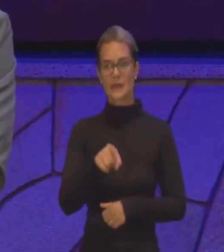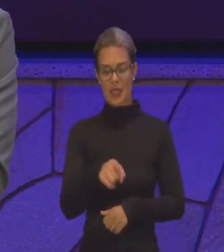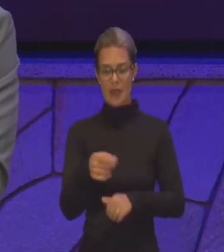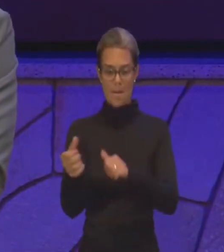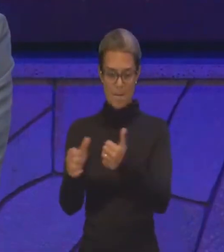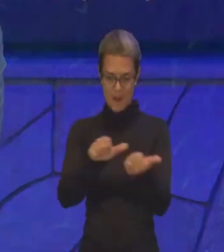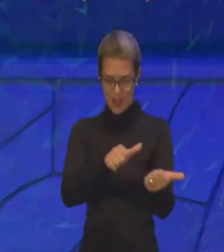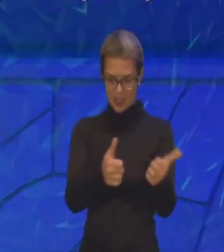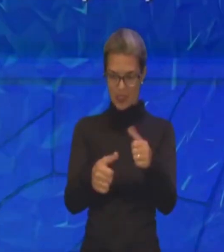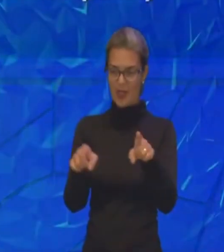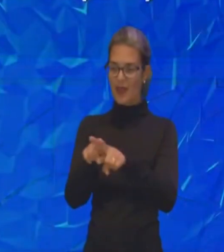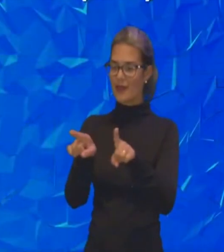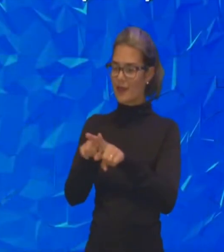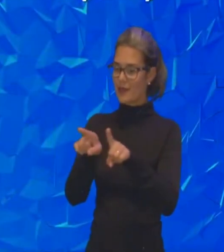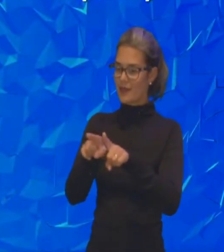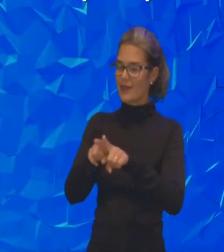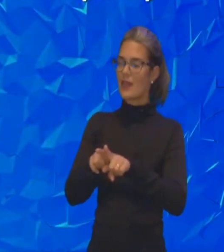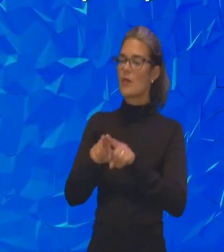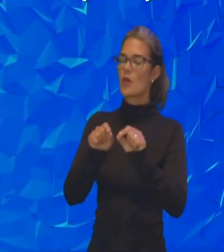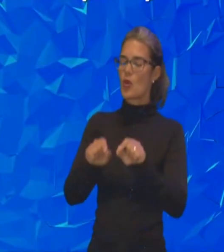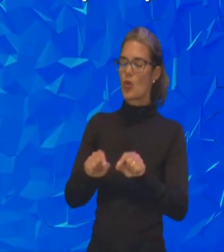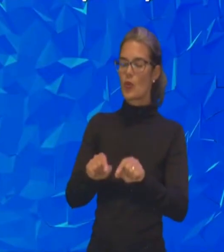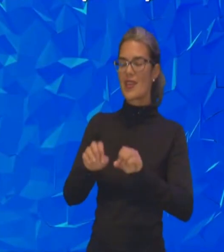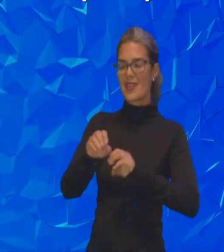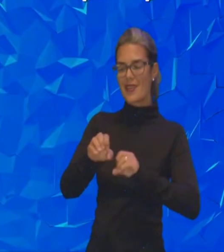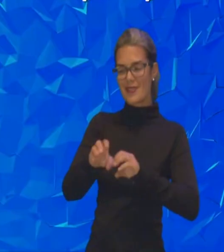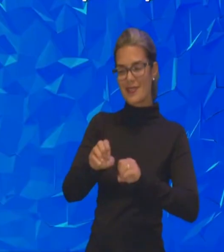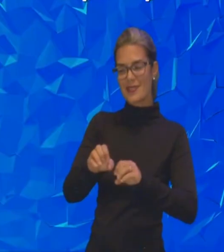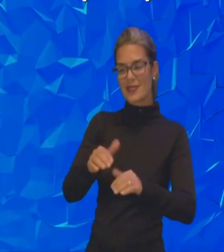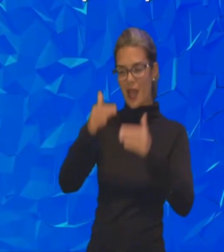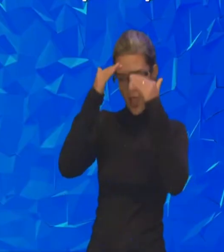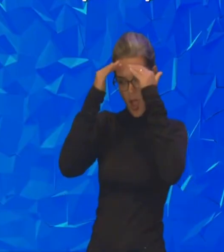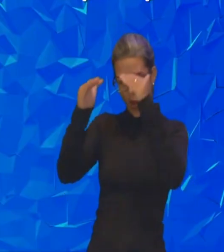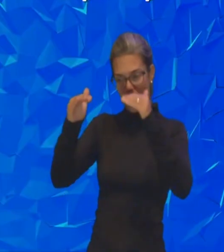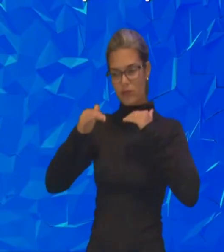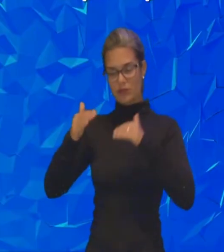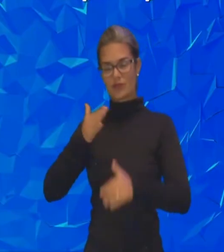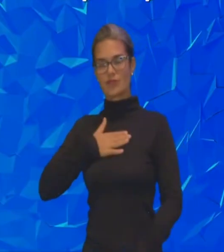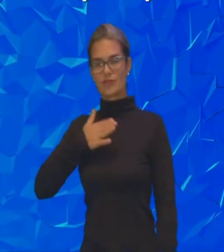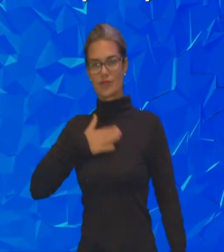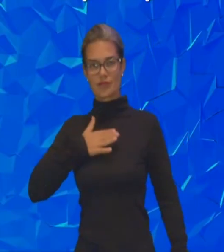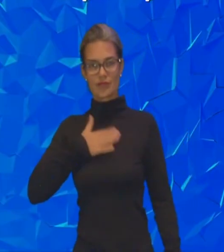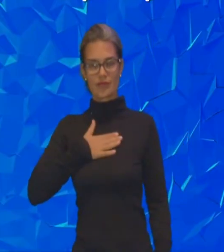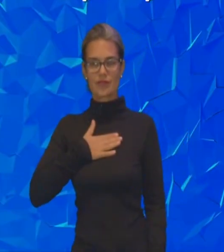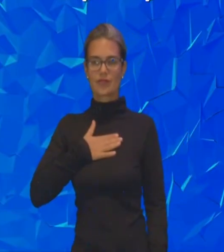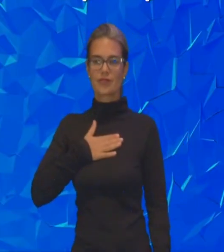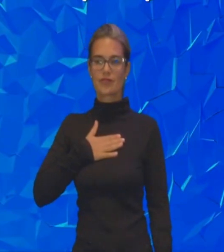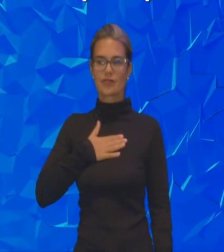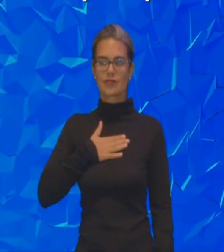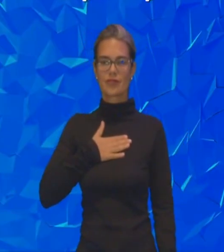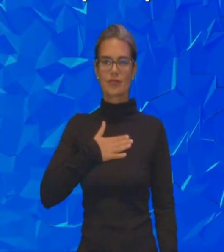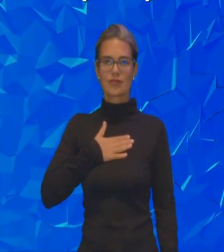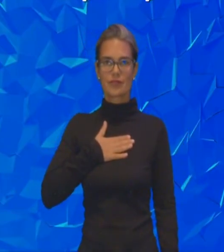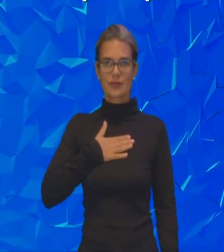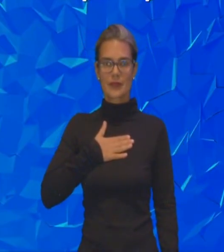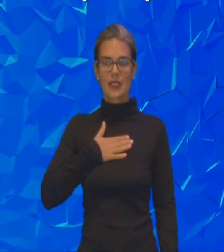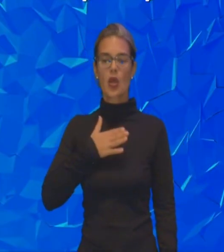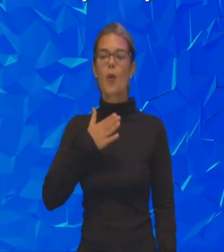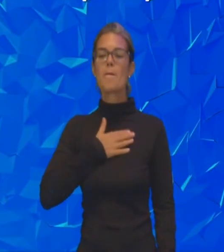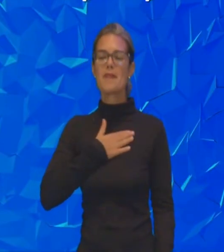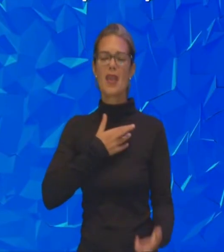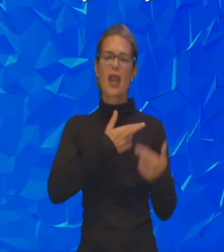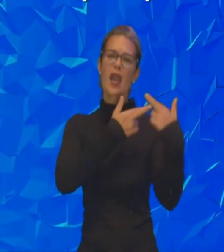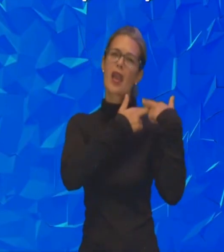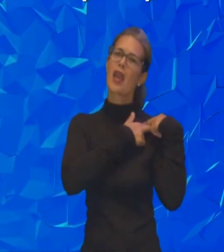obedecer a tudo que eu lhes tenho ensinado e ordenado. Agora aqui a minha responsabilidade não é só ir